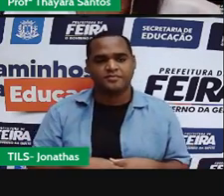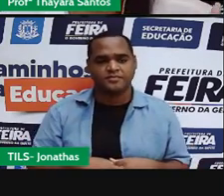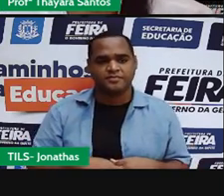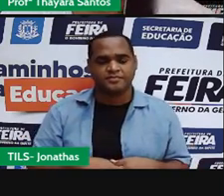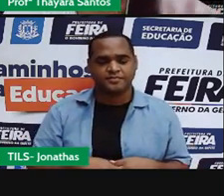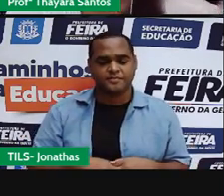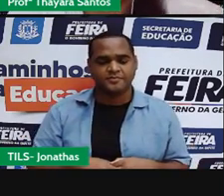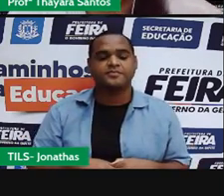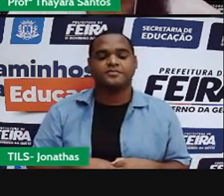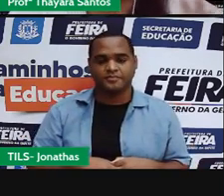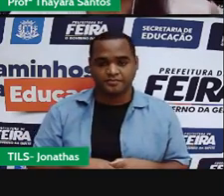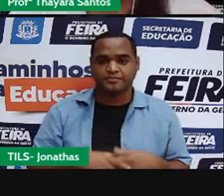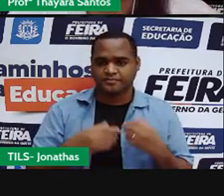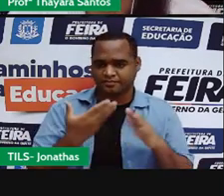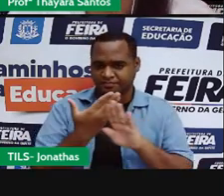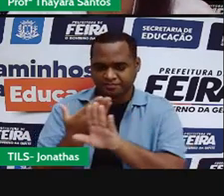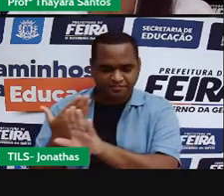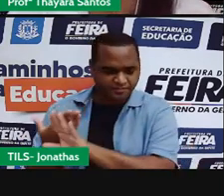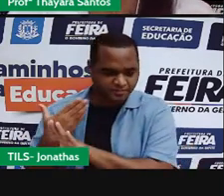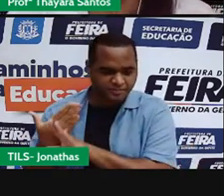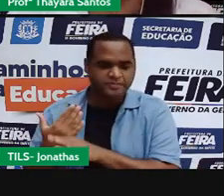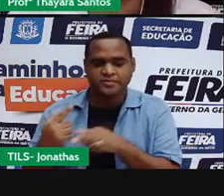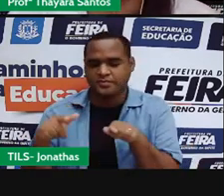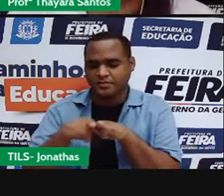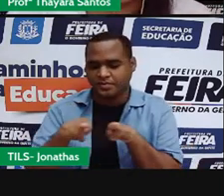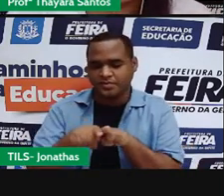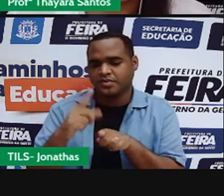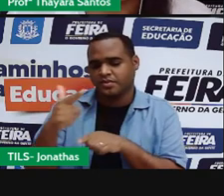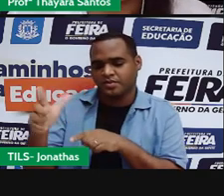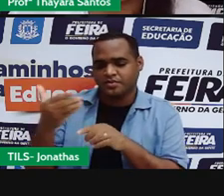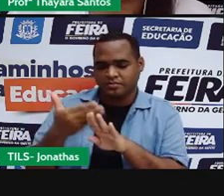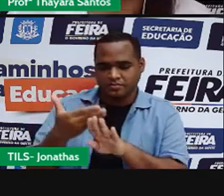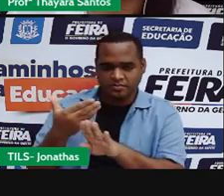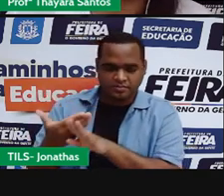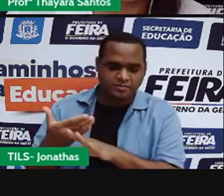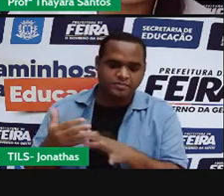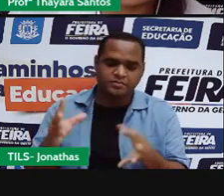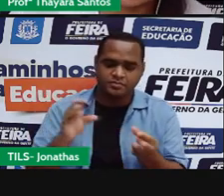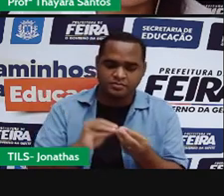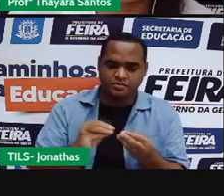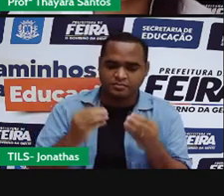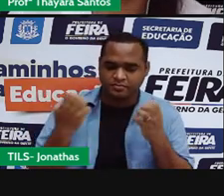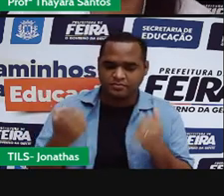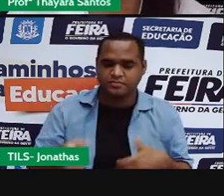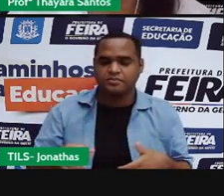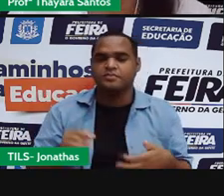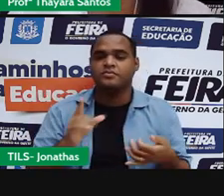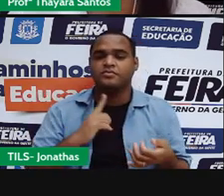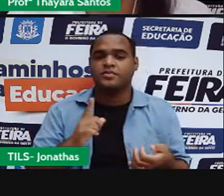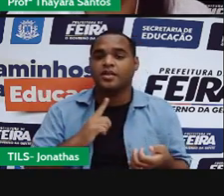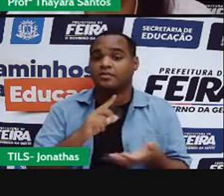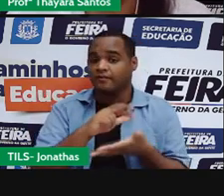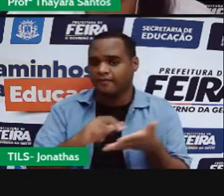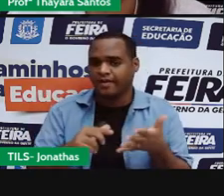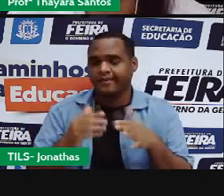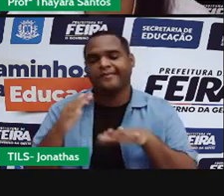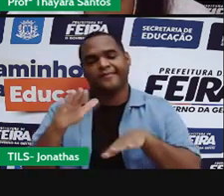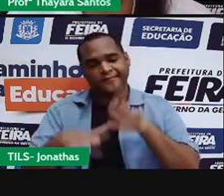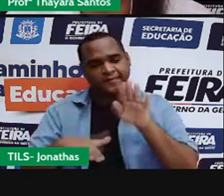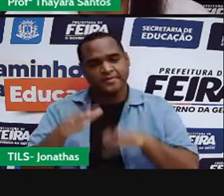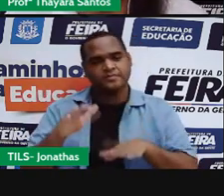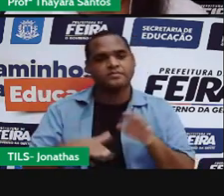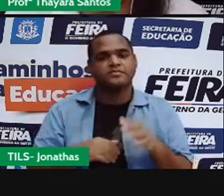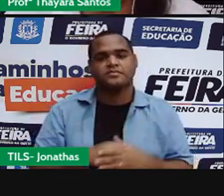afastados, mais interagem entre si, e a forma daquela matéria vai ser variável. E por fim, no